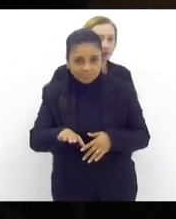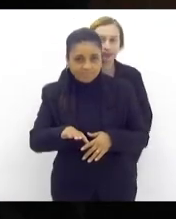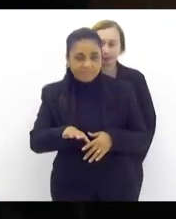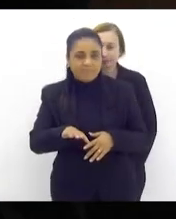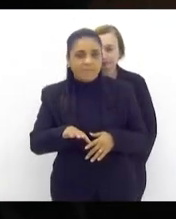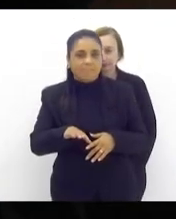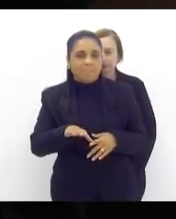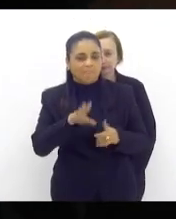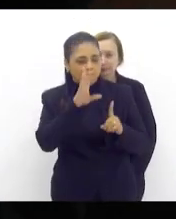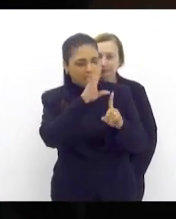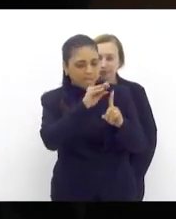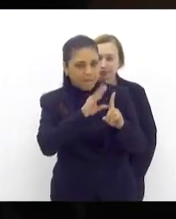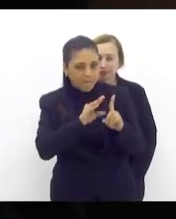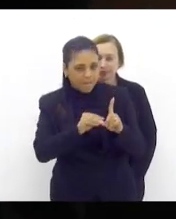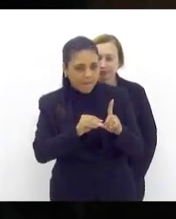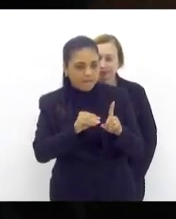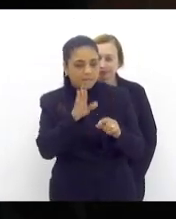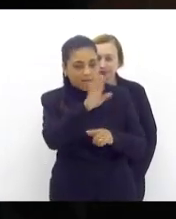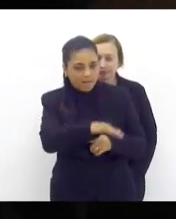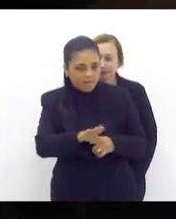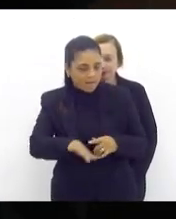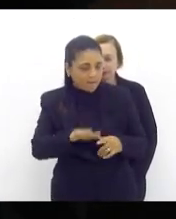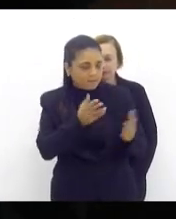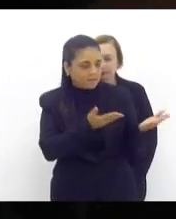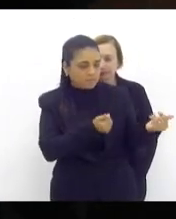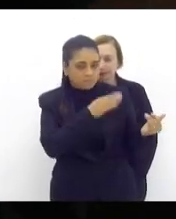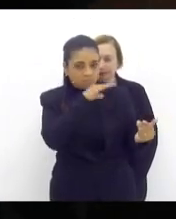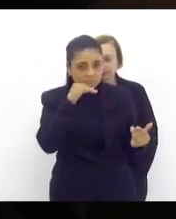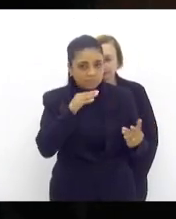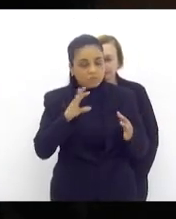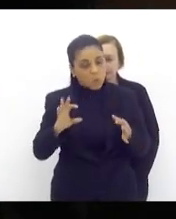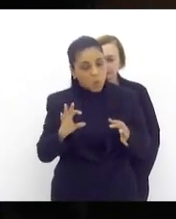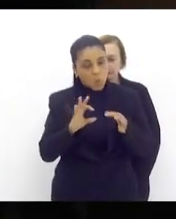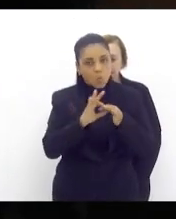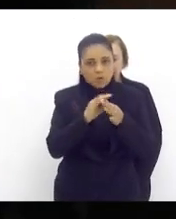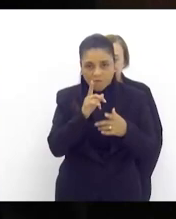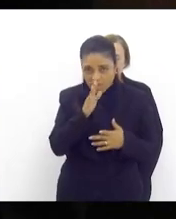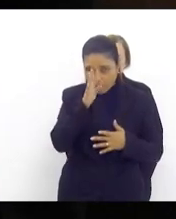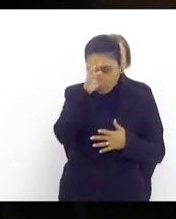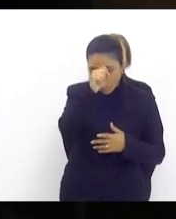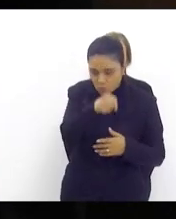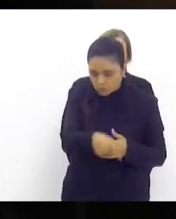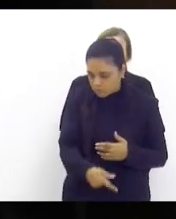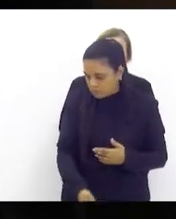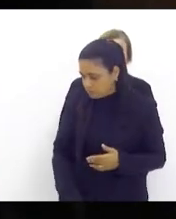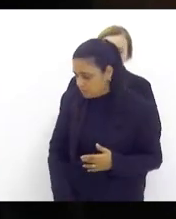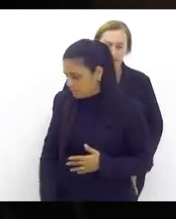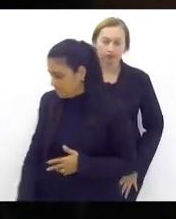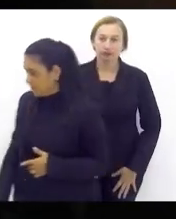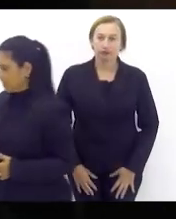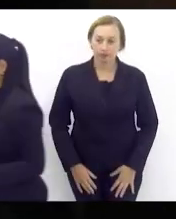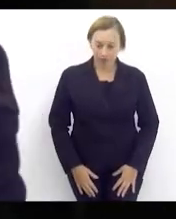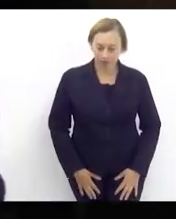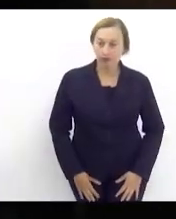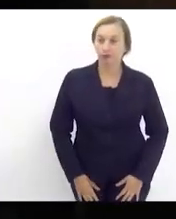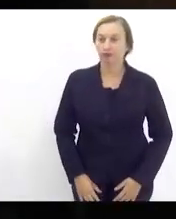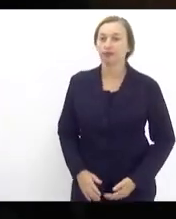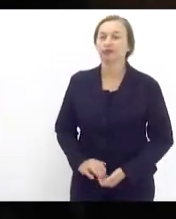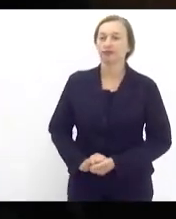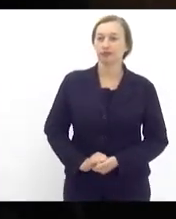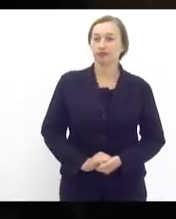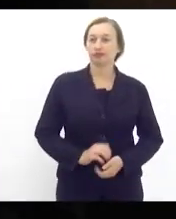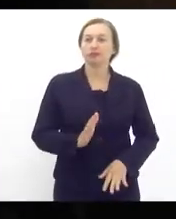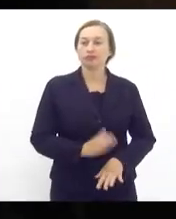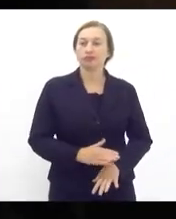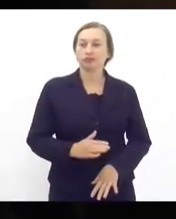nós precisamos realmente unir forças porque esses casos acontece com mais frequência e do que